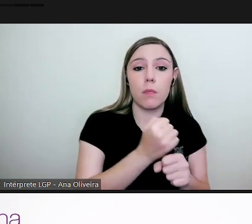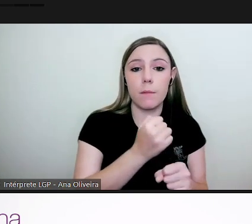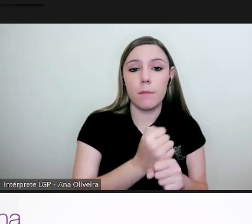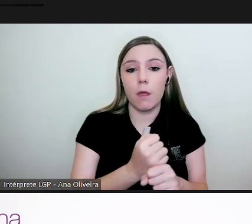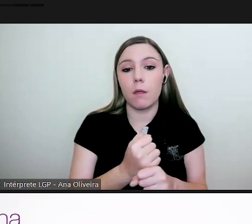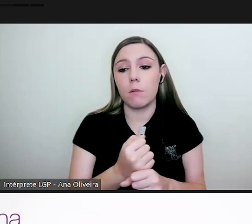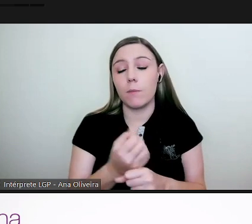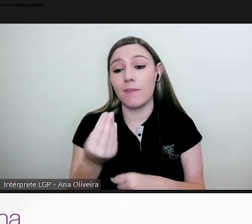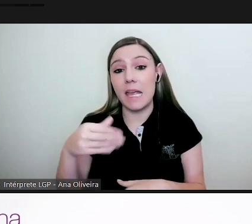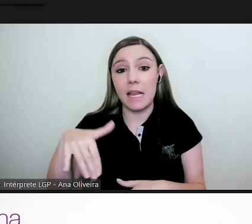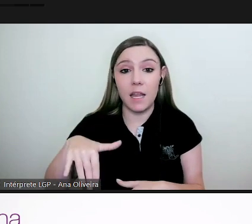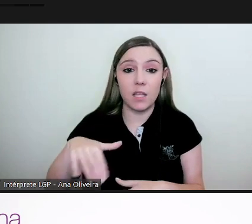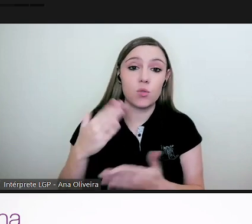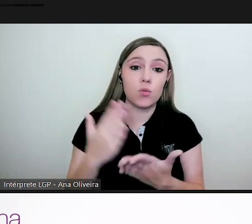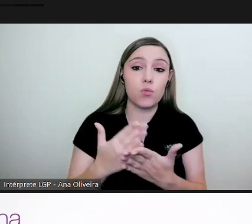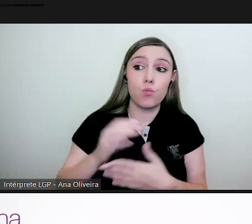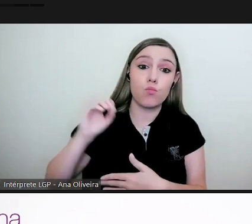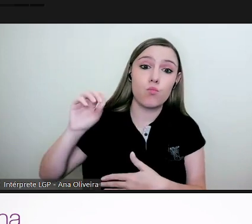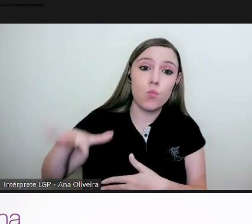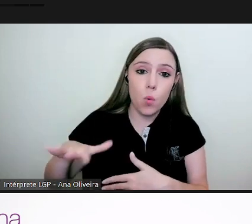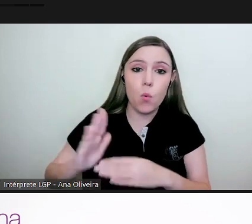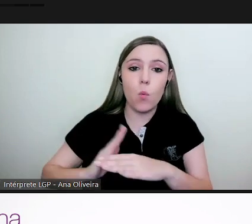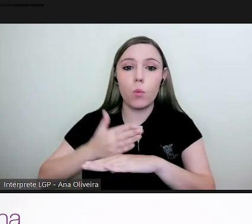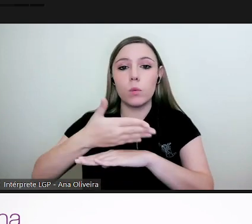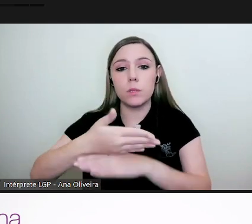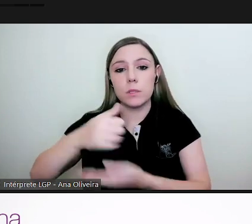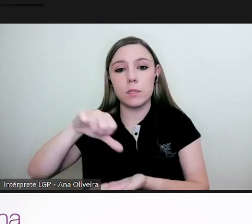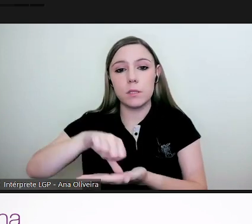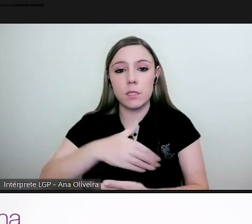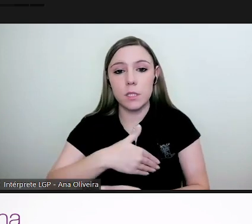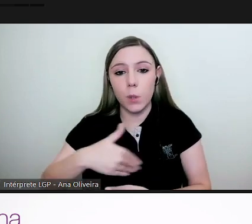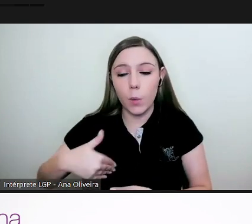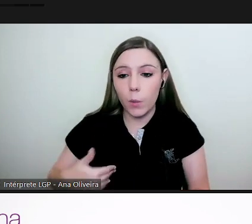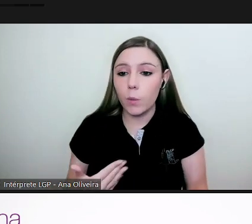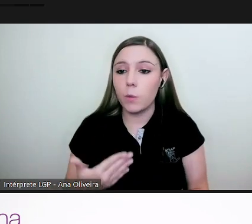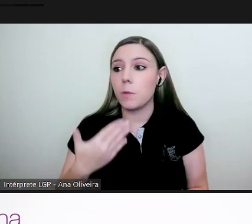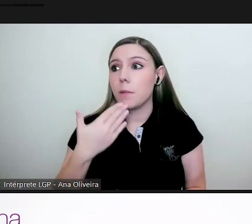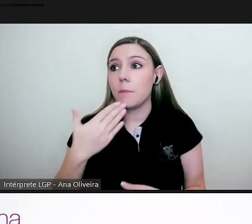no acesso ao centro de saúde, requerer